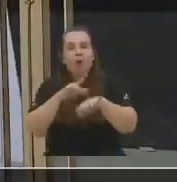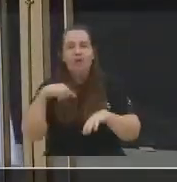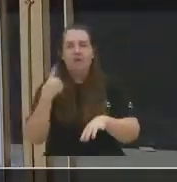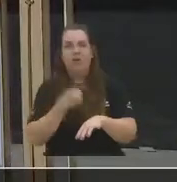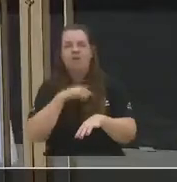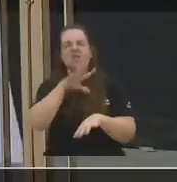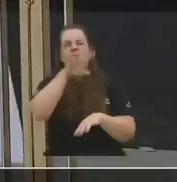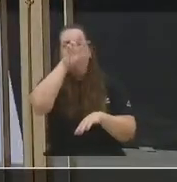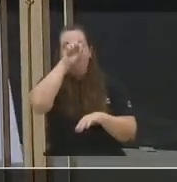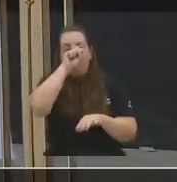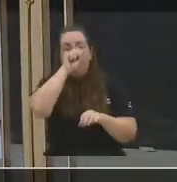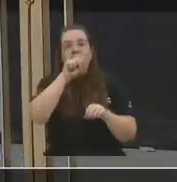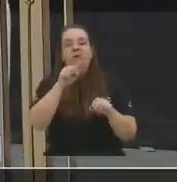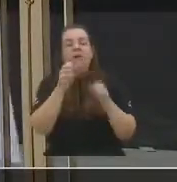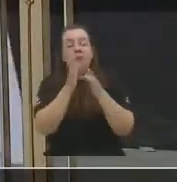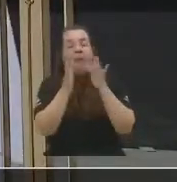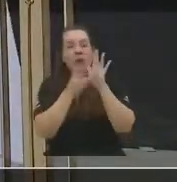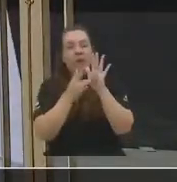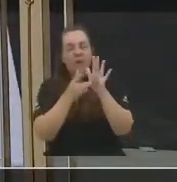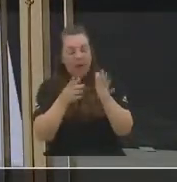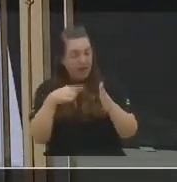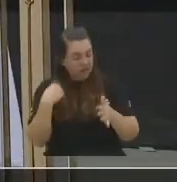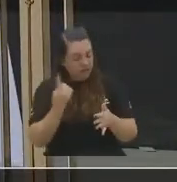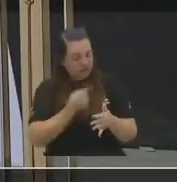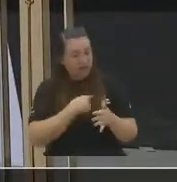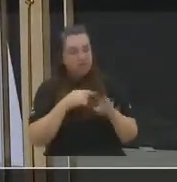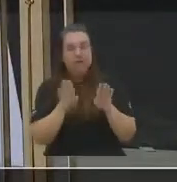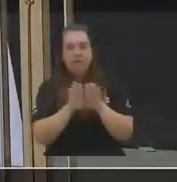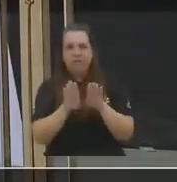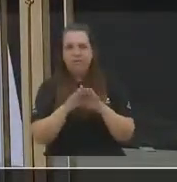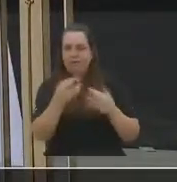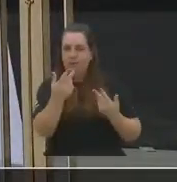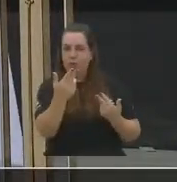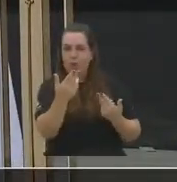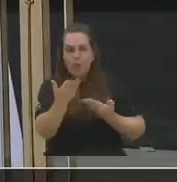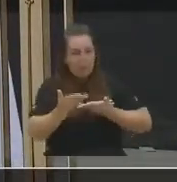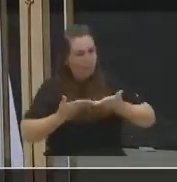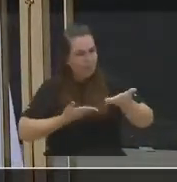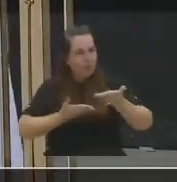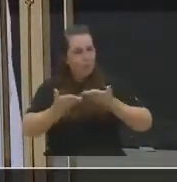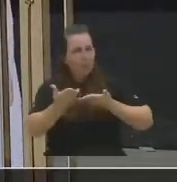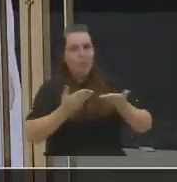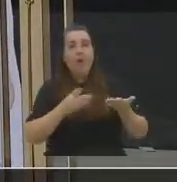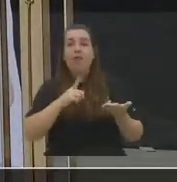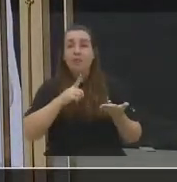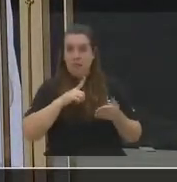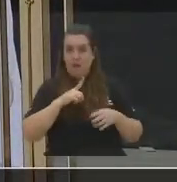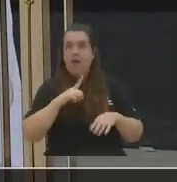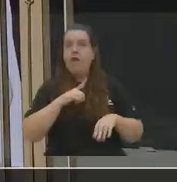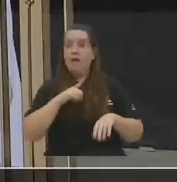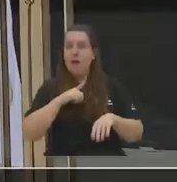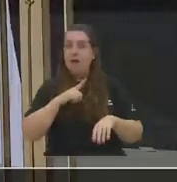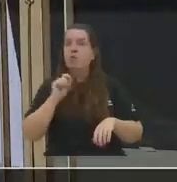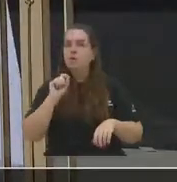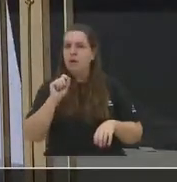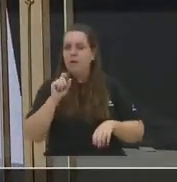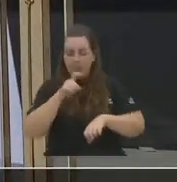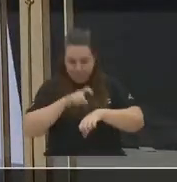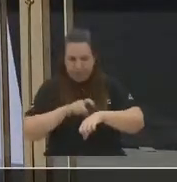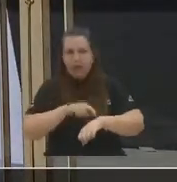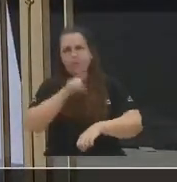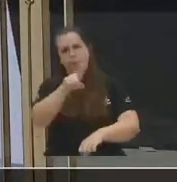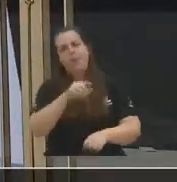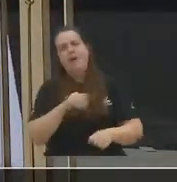cheiro, o odor de Cristo em nós. Significa ter tempo para Ele.